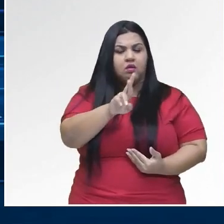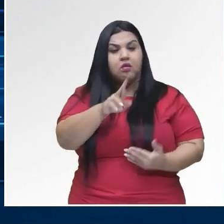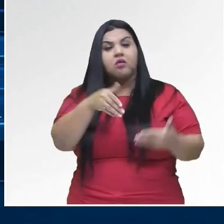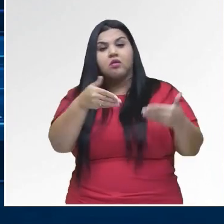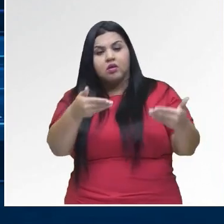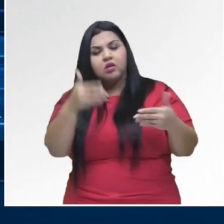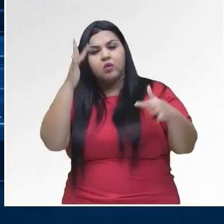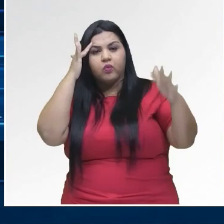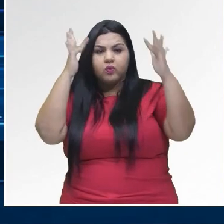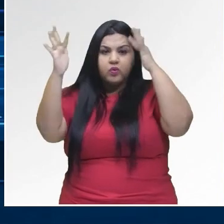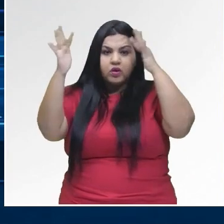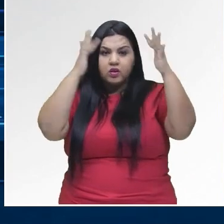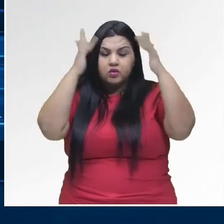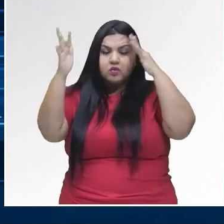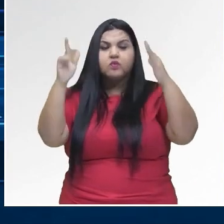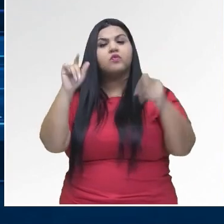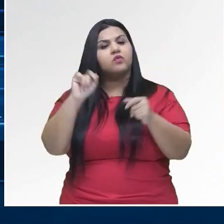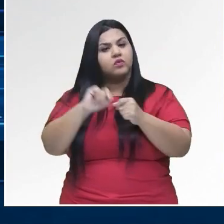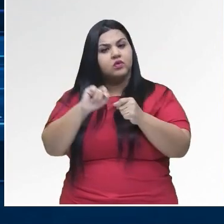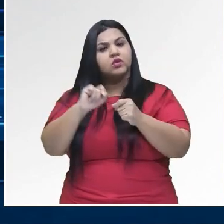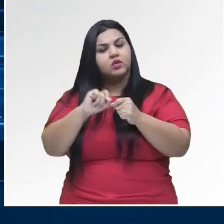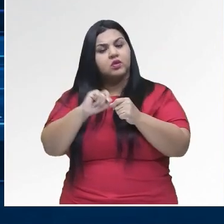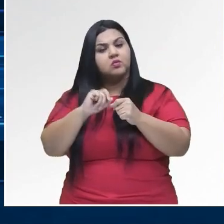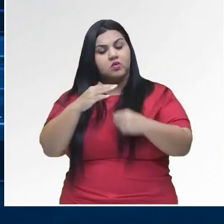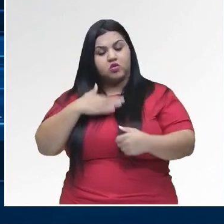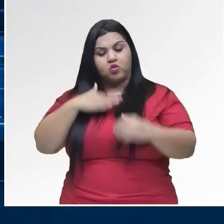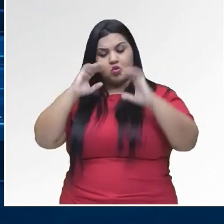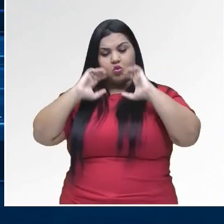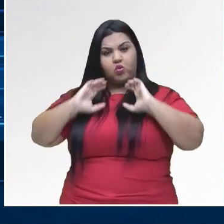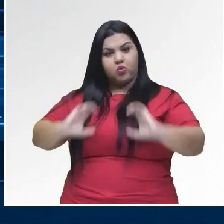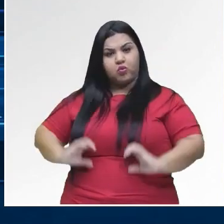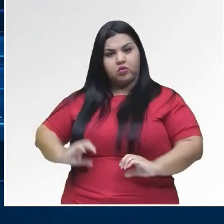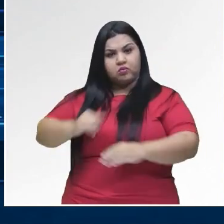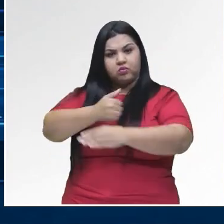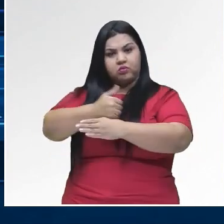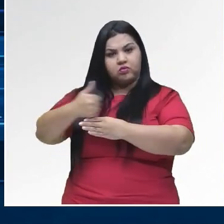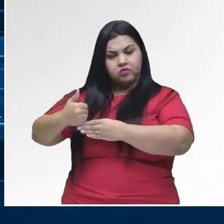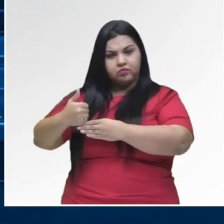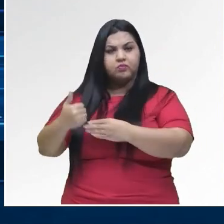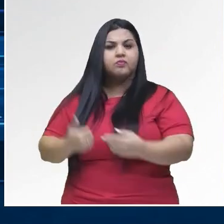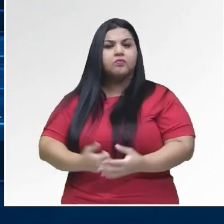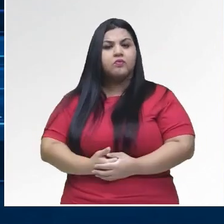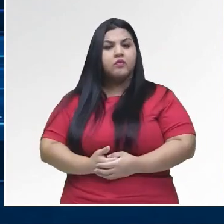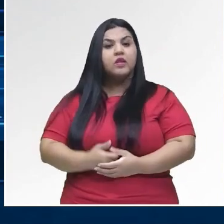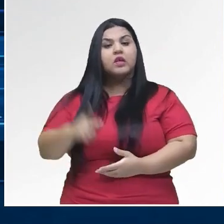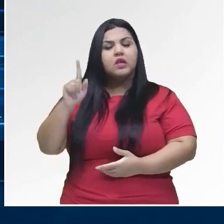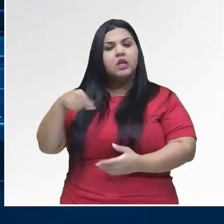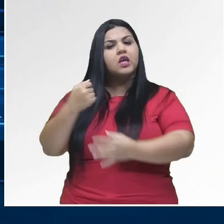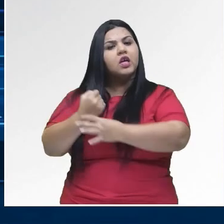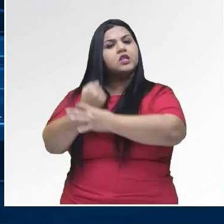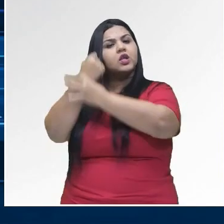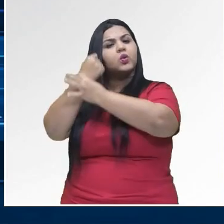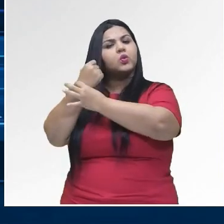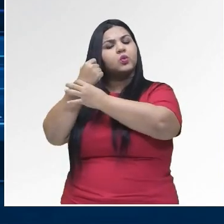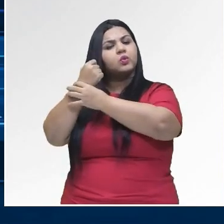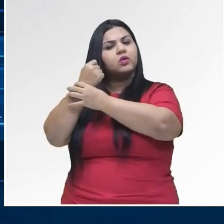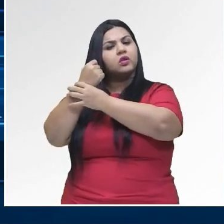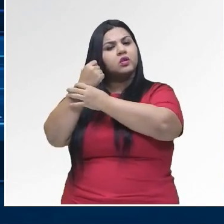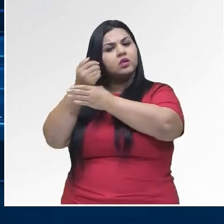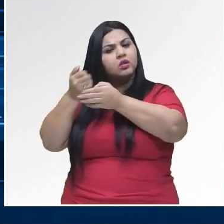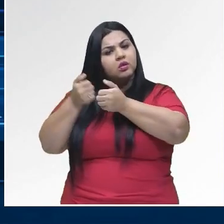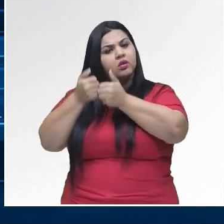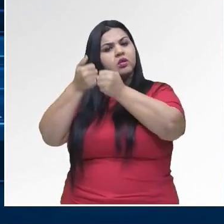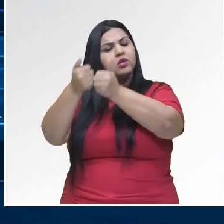essa reflexão que eu faço sobre o meu comportamento moral, que assegura conduzir ou